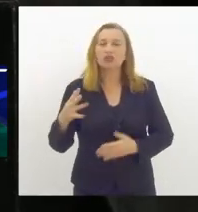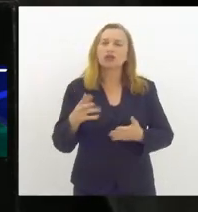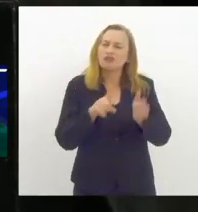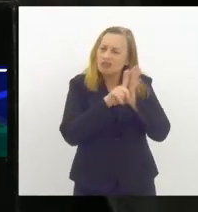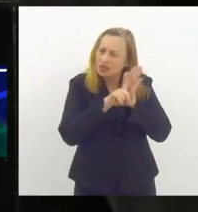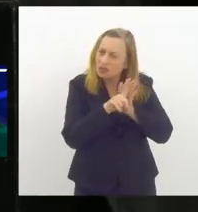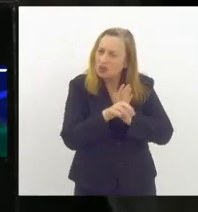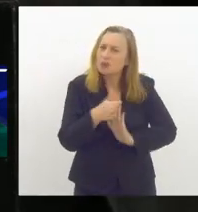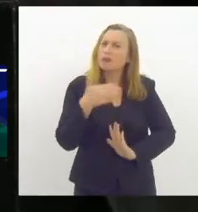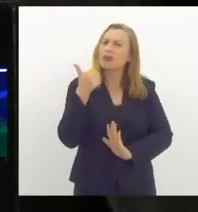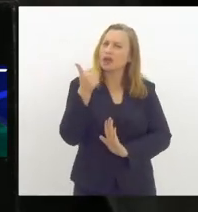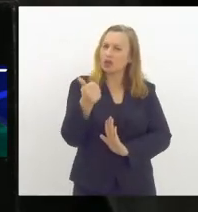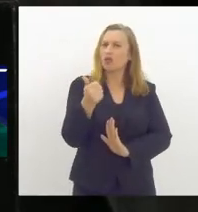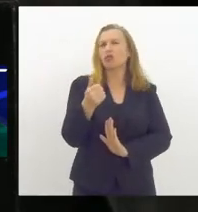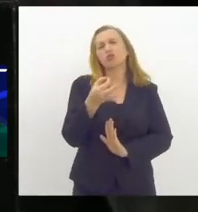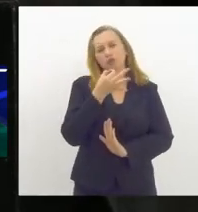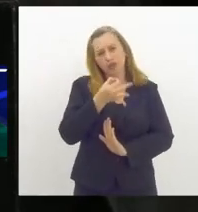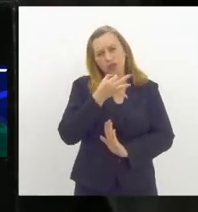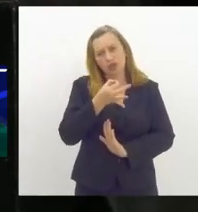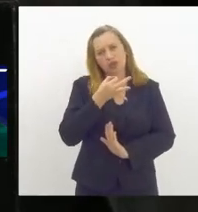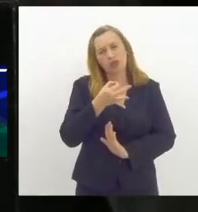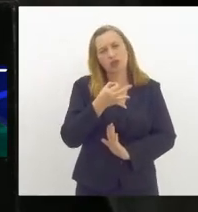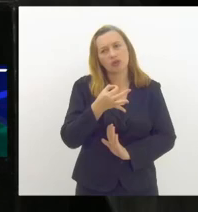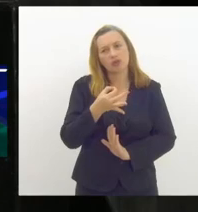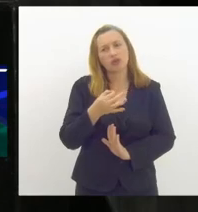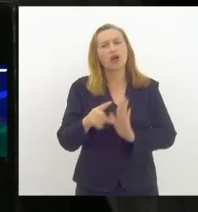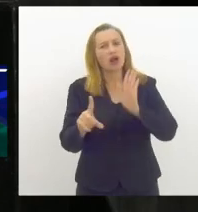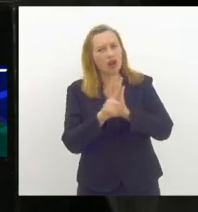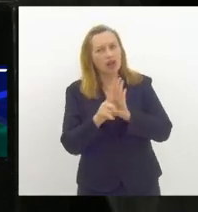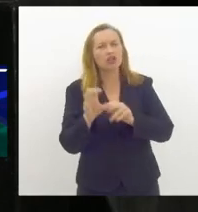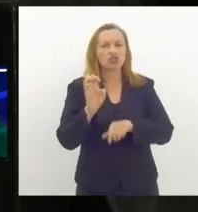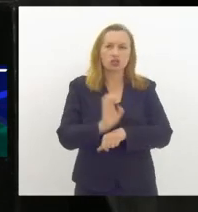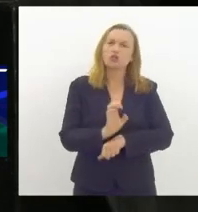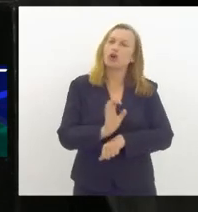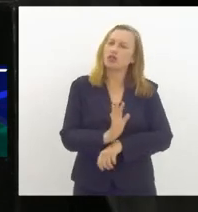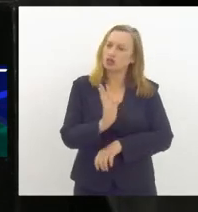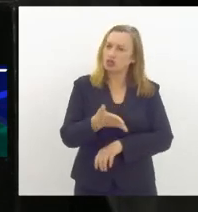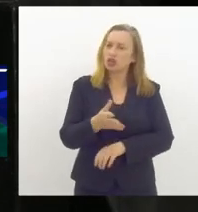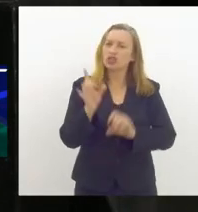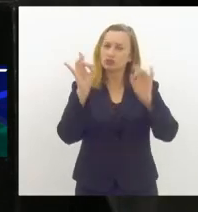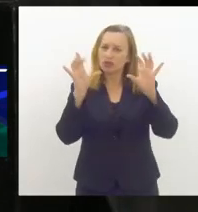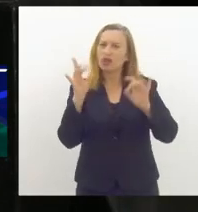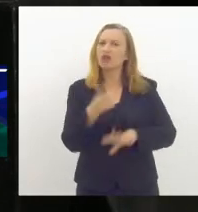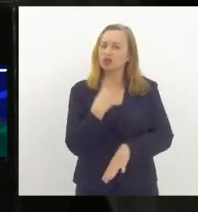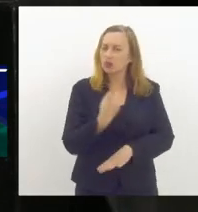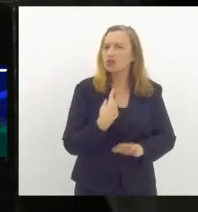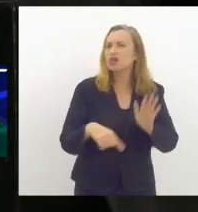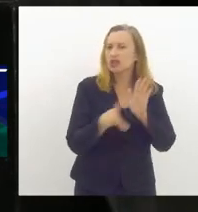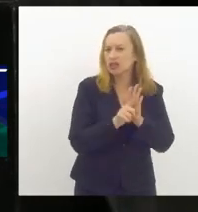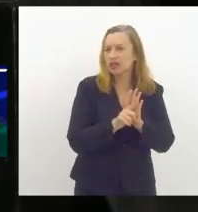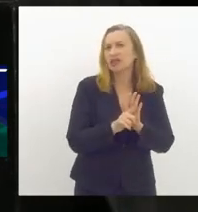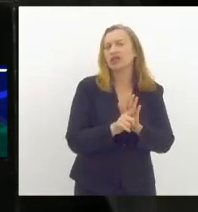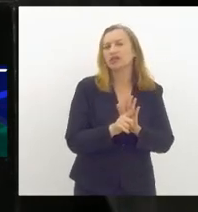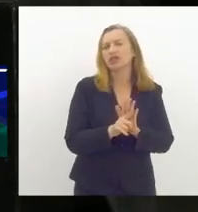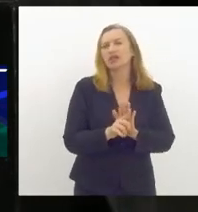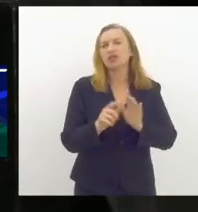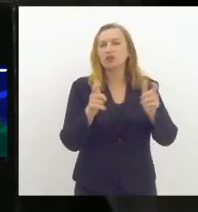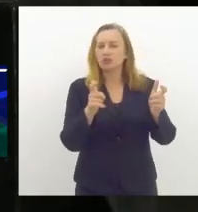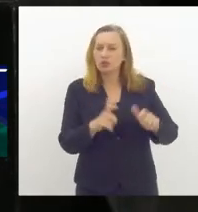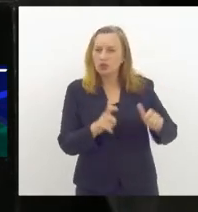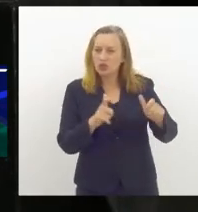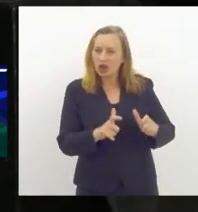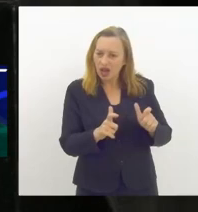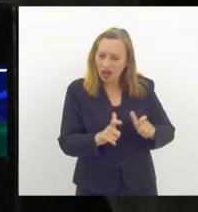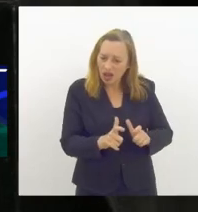reexamine a sua posição levando em conta a legislação Estadual em vigor em especial a nossa lei que declara aquela